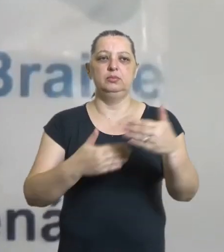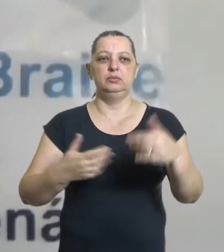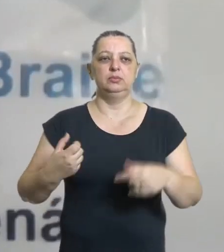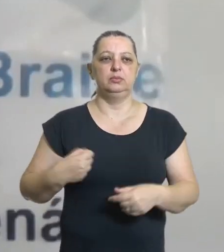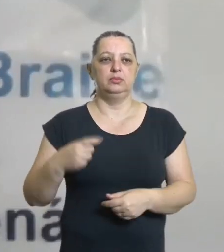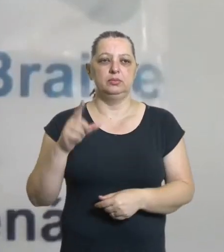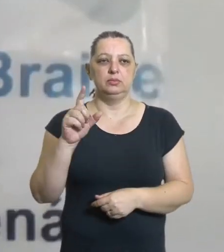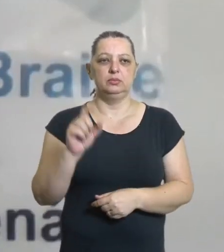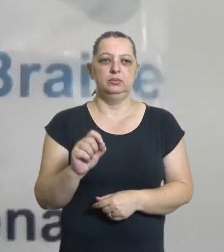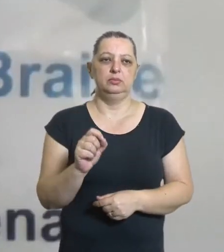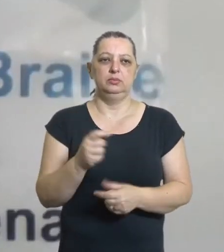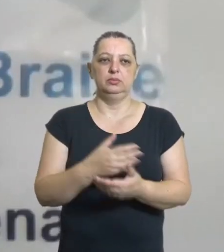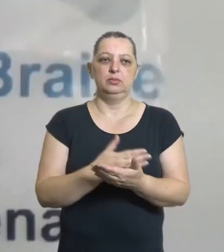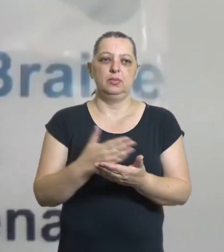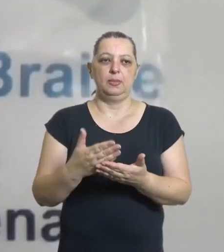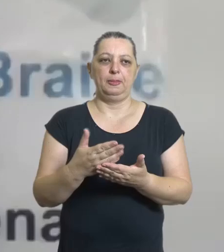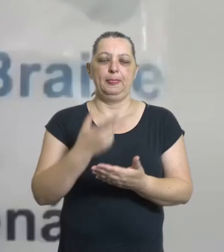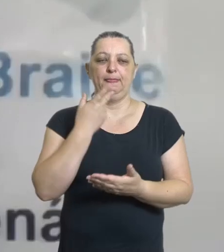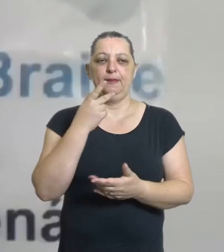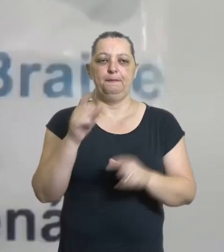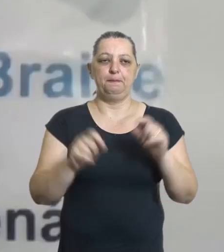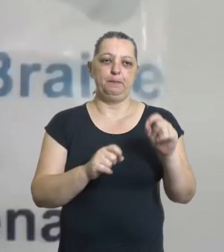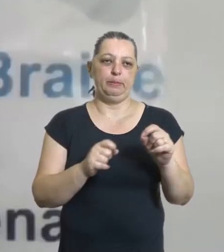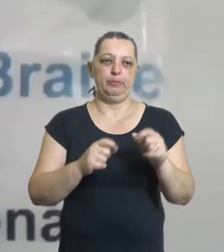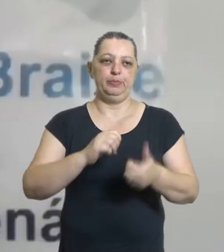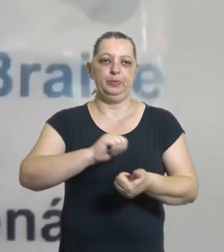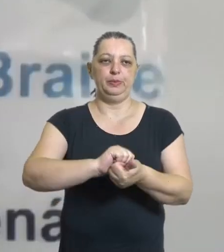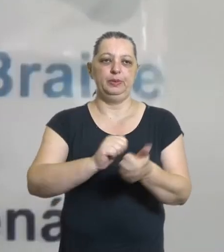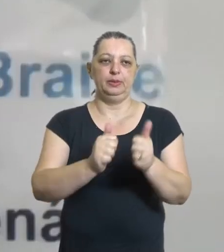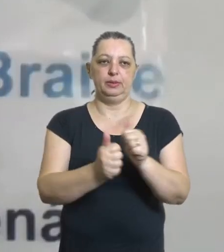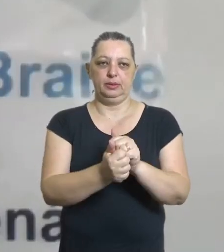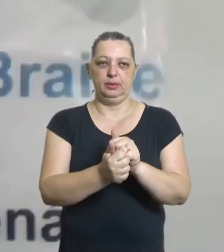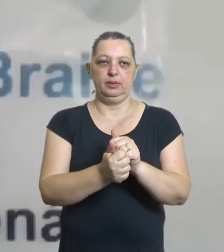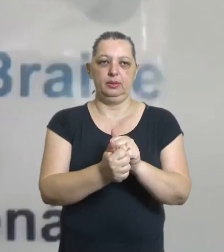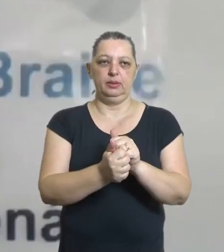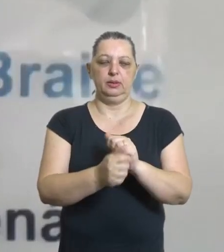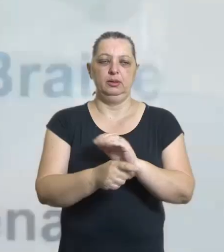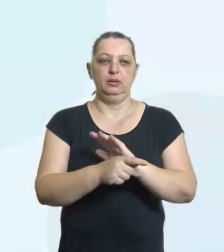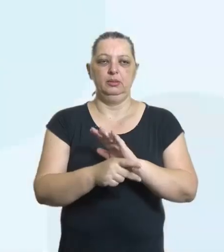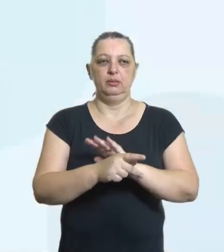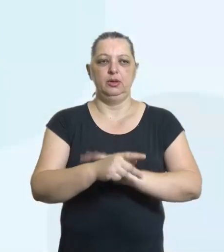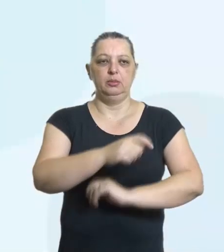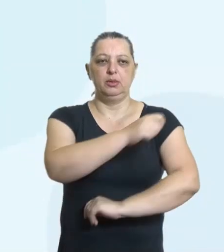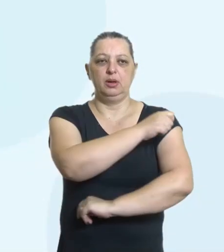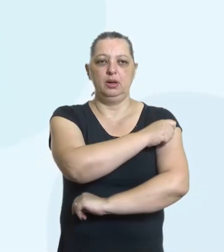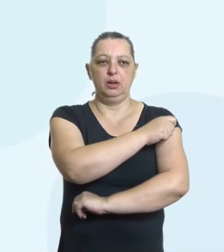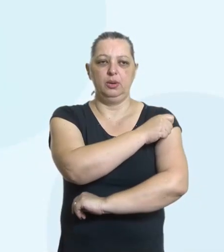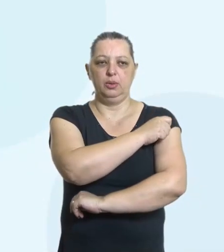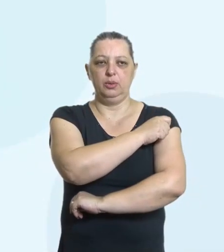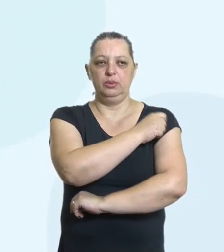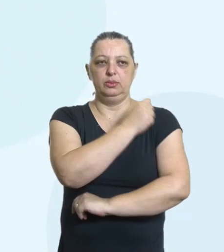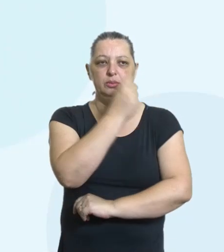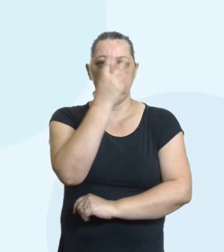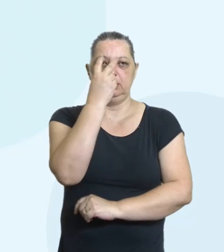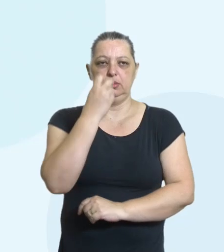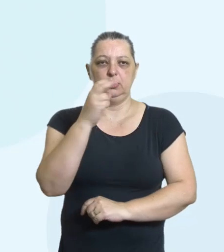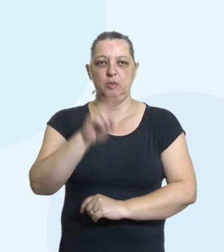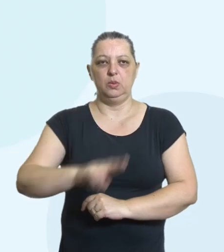10, onde a gente começa a falar um pouquinho sobre a adaptação para os alunos com cegueira, que utilizam o sistema